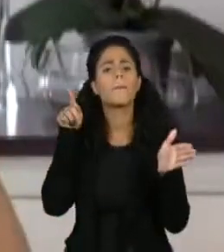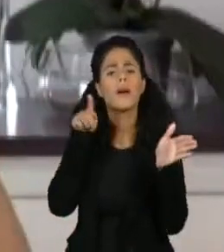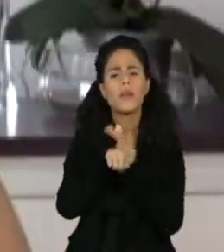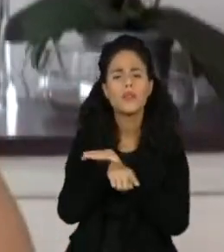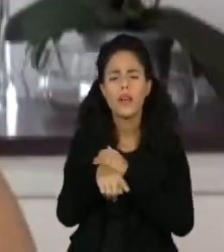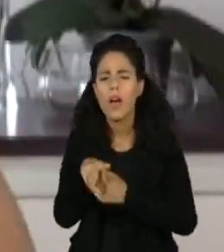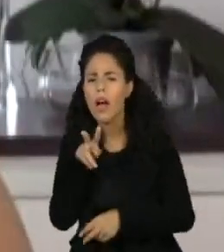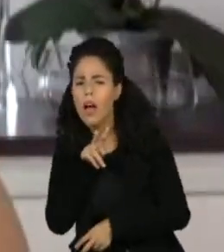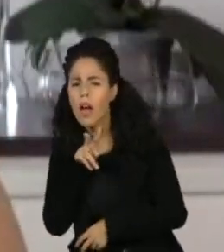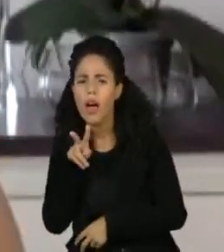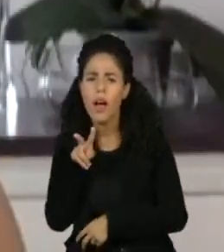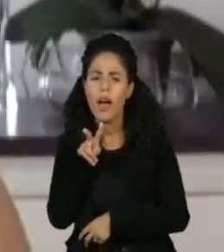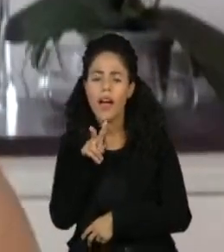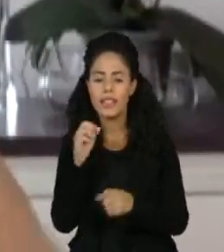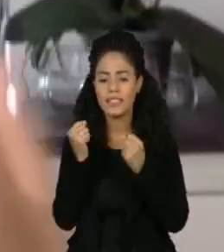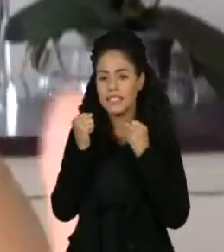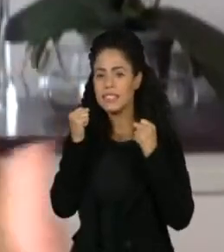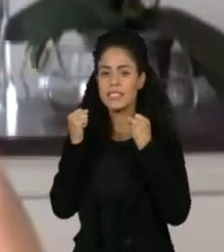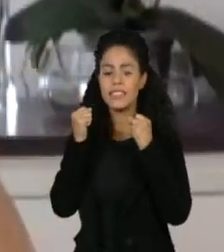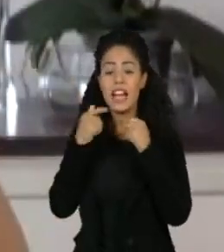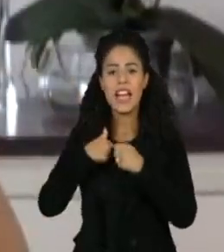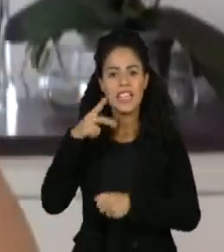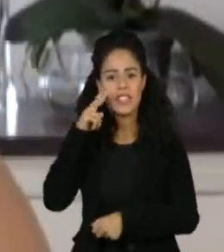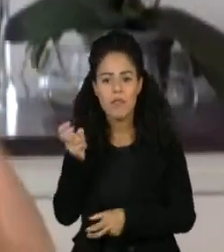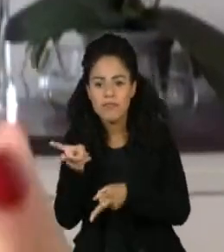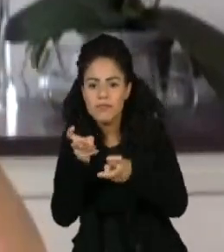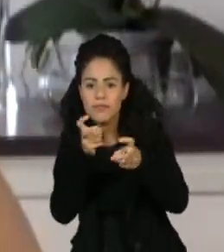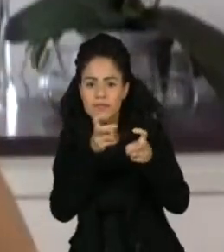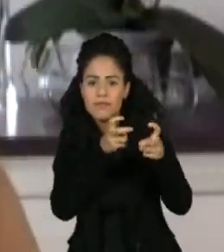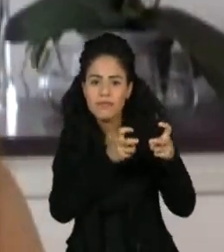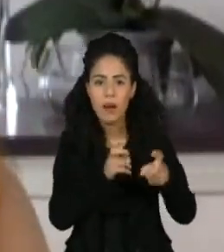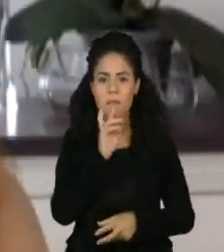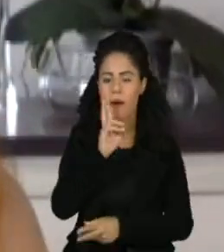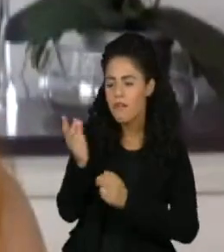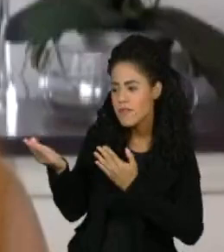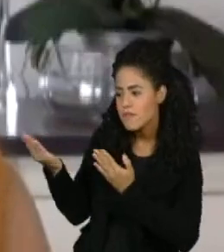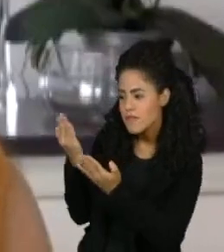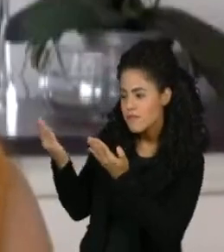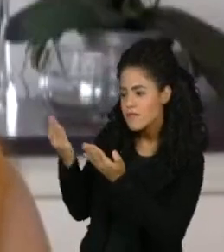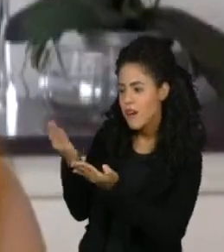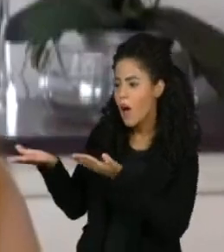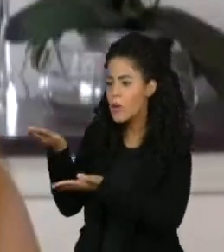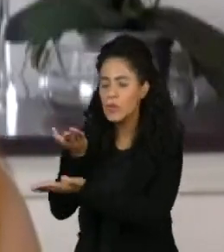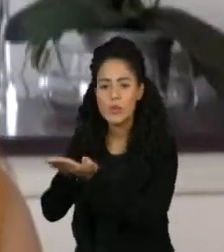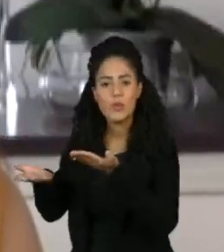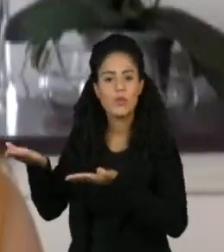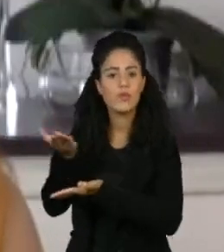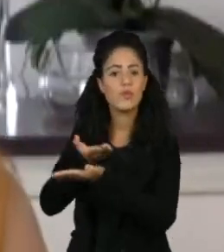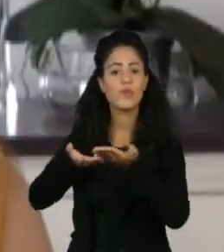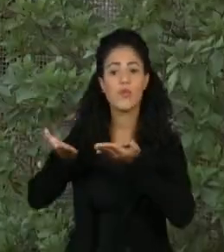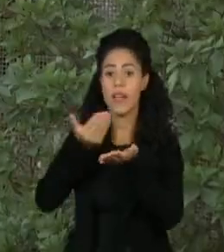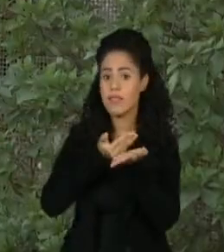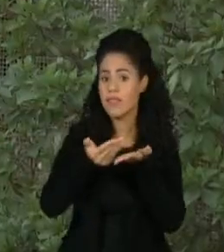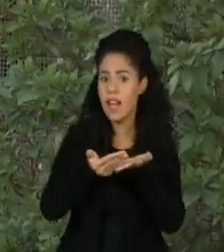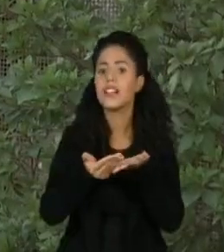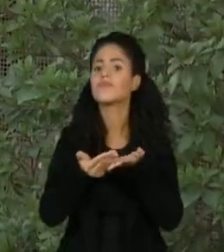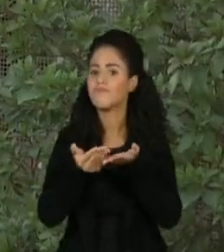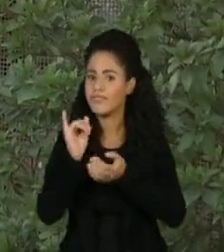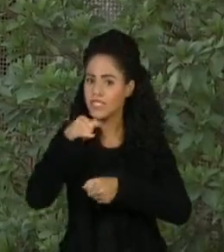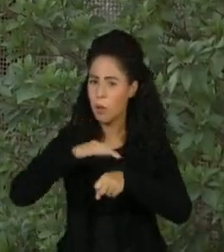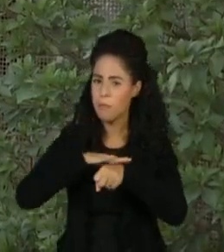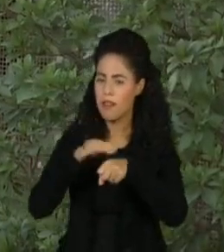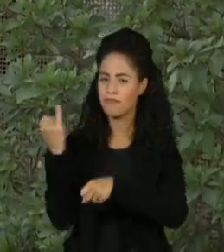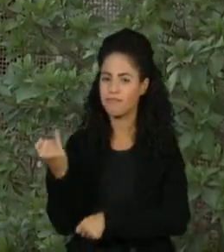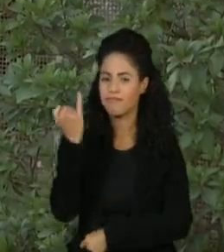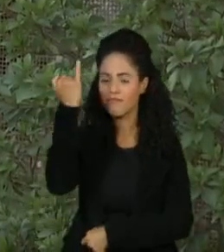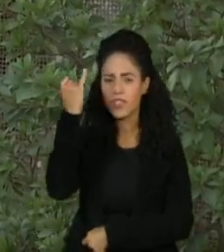se mexe, aí ela parece uma resposta. Isso vai criando uma troca de turno e sendo o início de uma conversa. Usar um